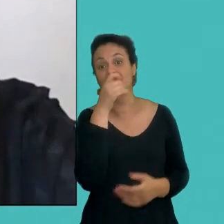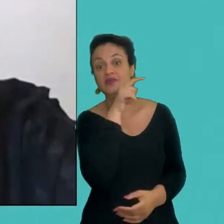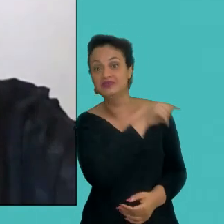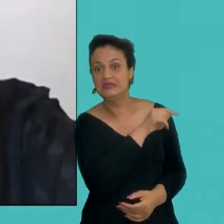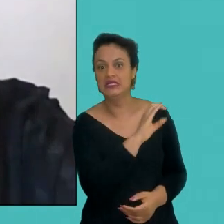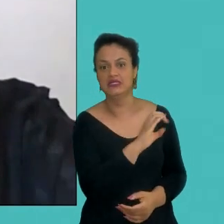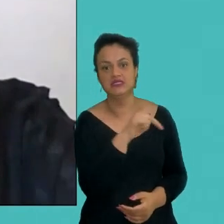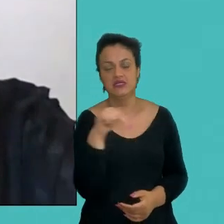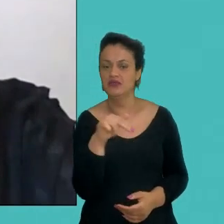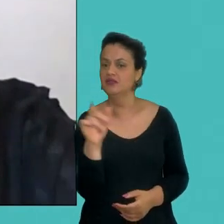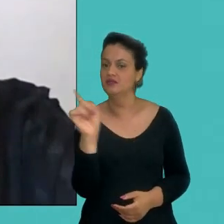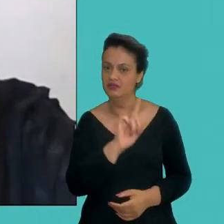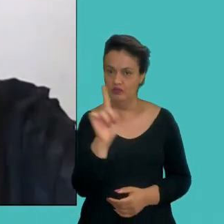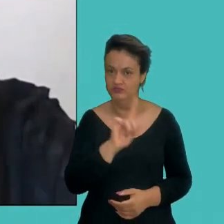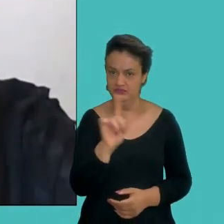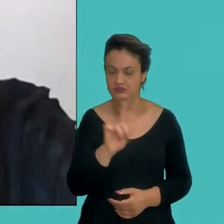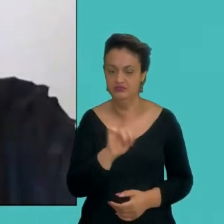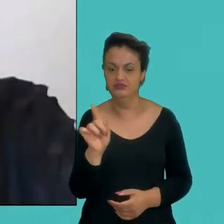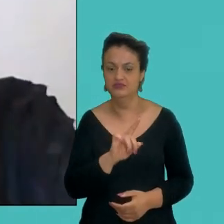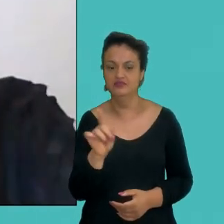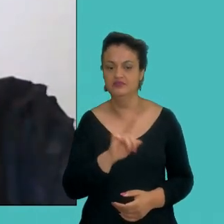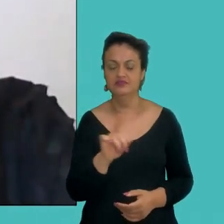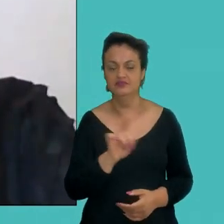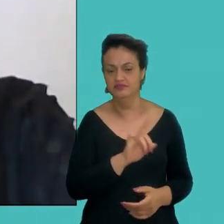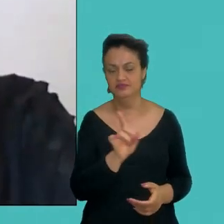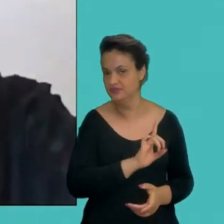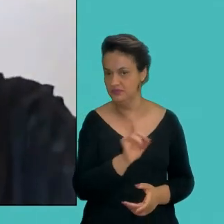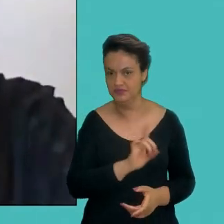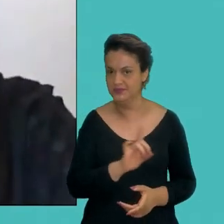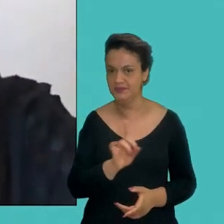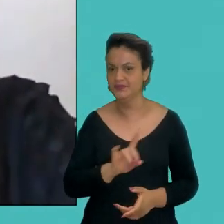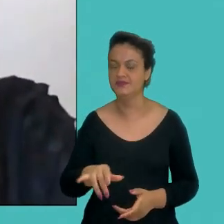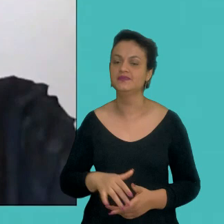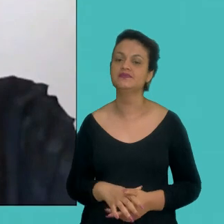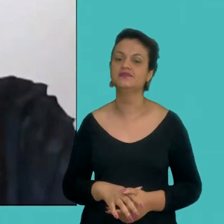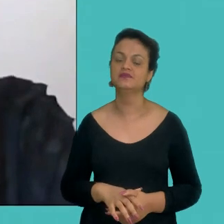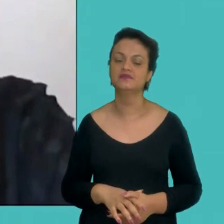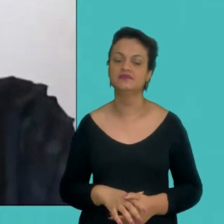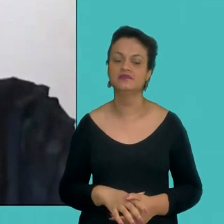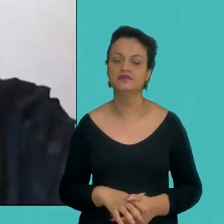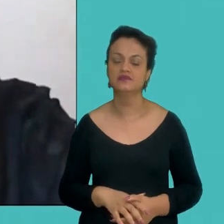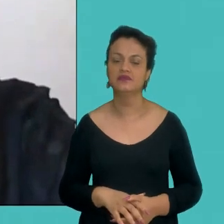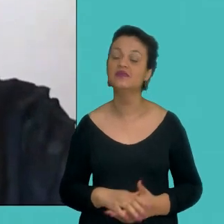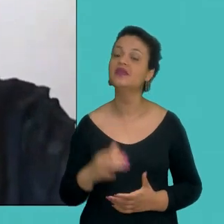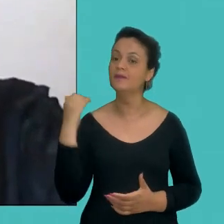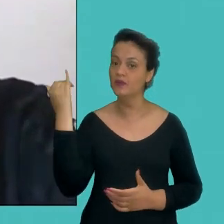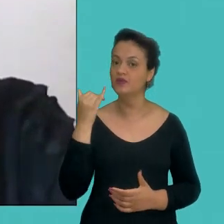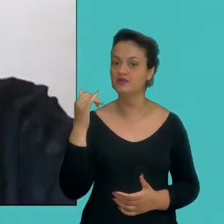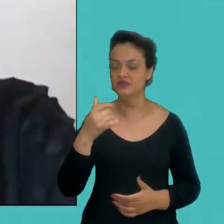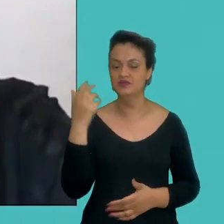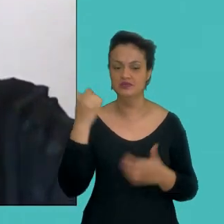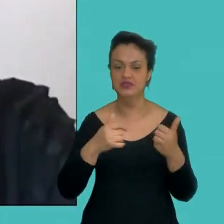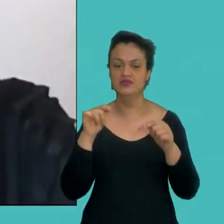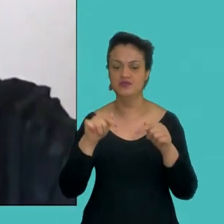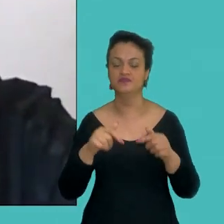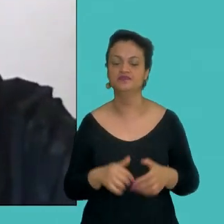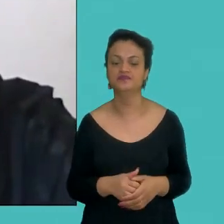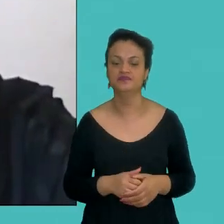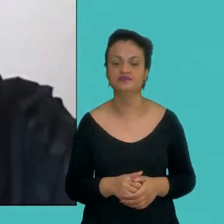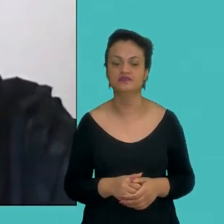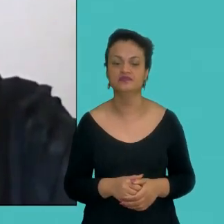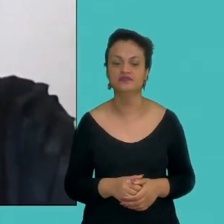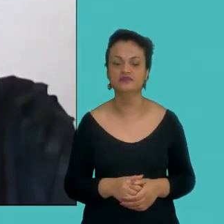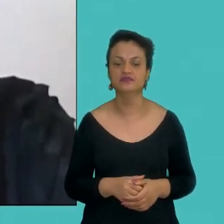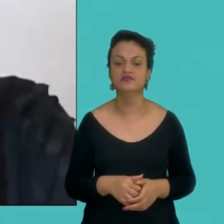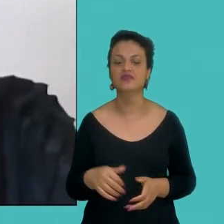pudesse ser identificado como, de alguma forma, uma política editorial ou uma opinião editorial da empresa a qual eu vendo serviço. É muito importante isso para